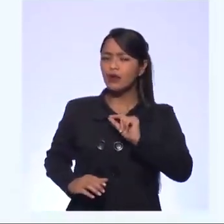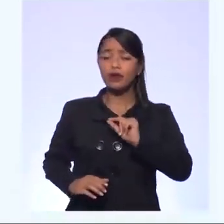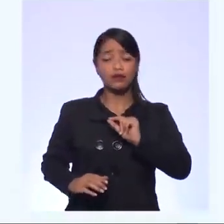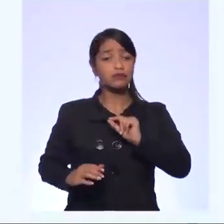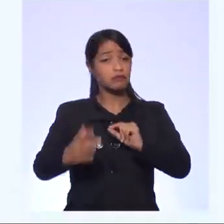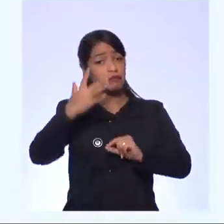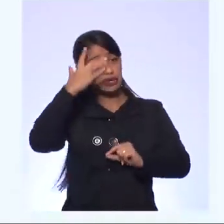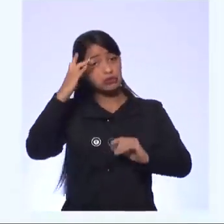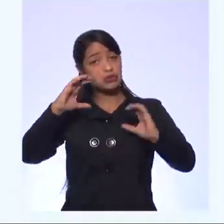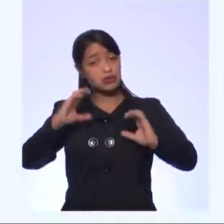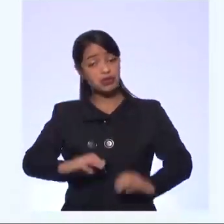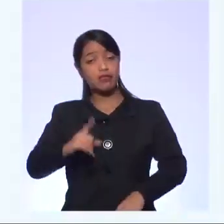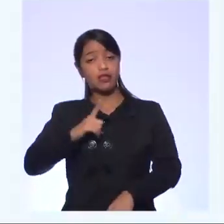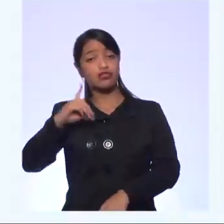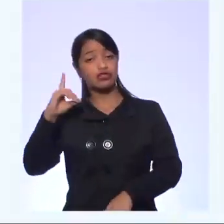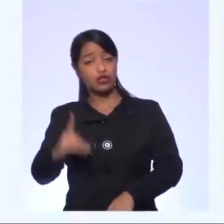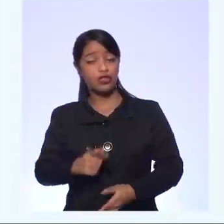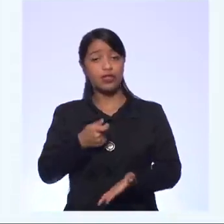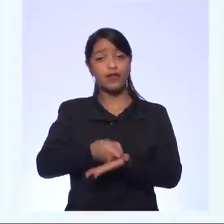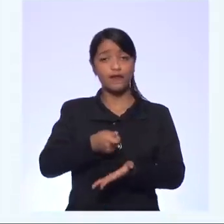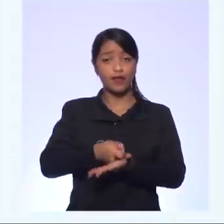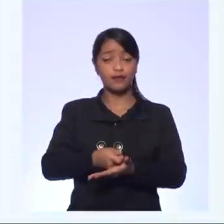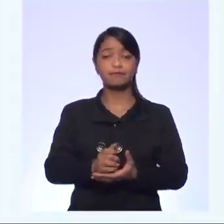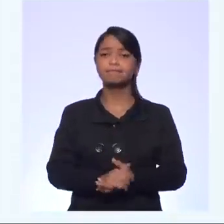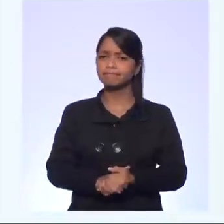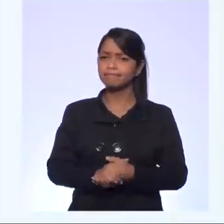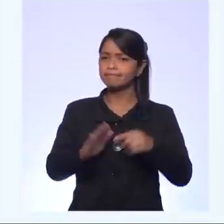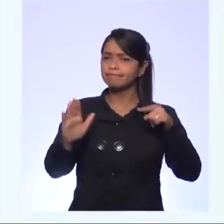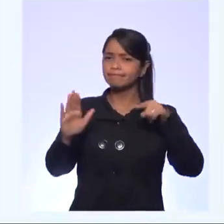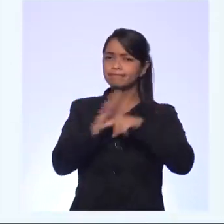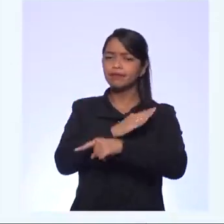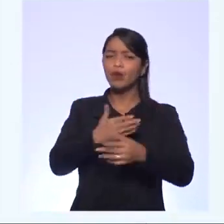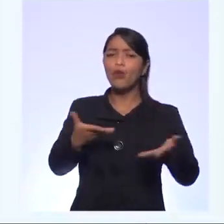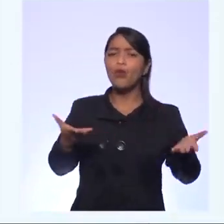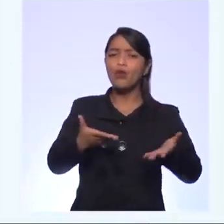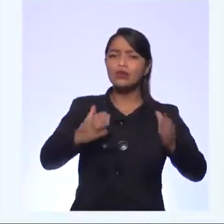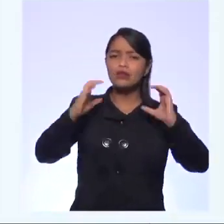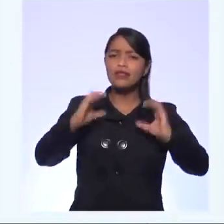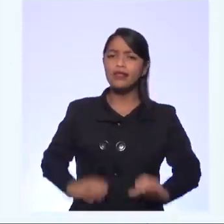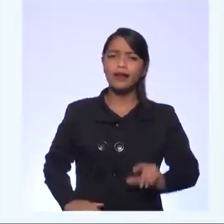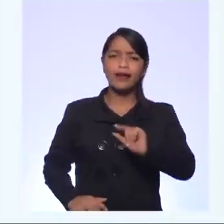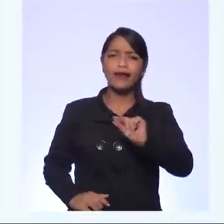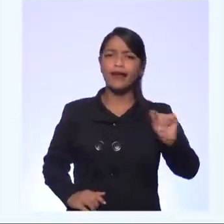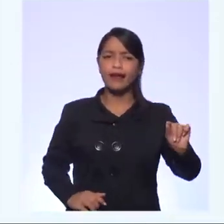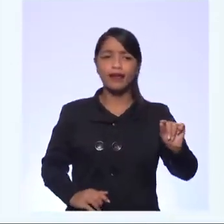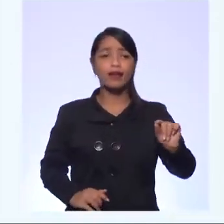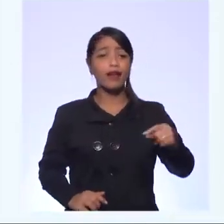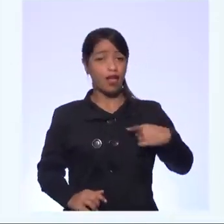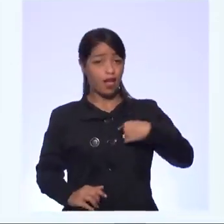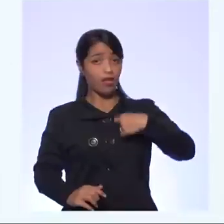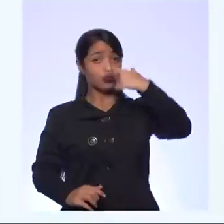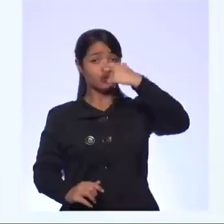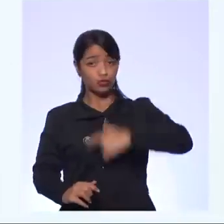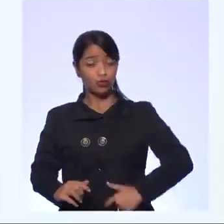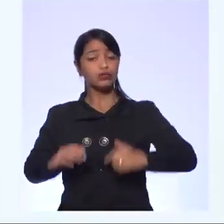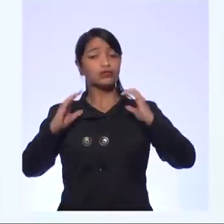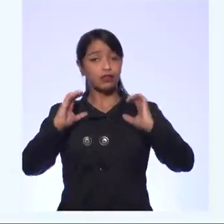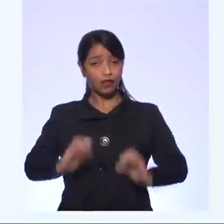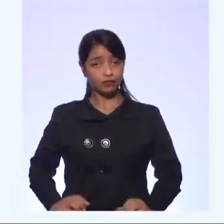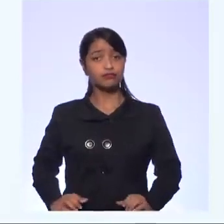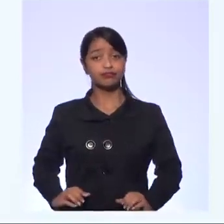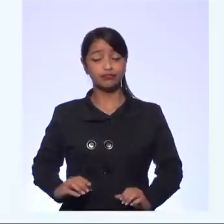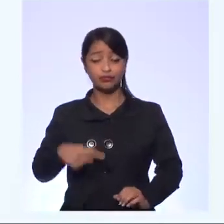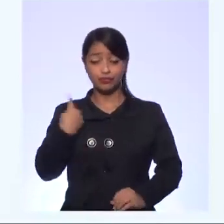cidadão. Na atualidade, quem são considerados cidadãos? Eu sou uma cidadã. Quando nascemos,